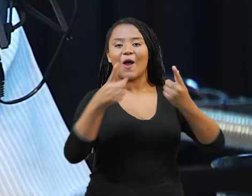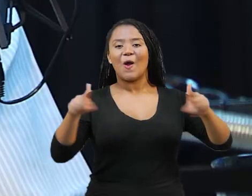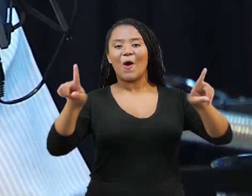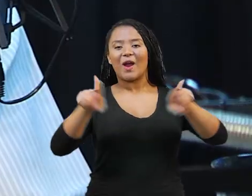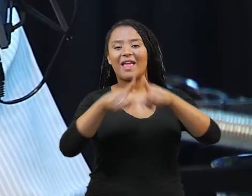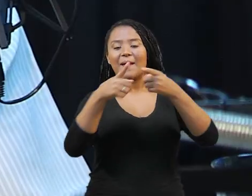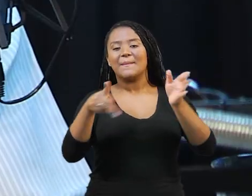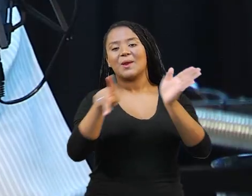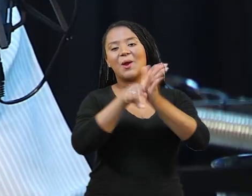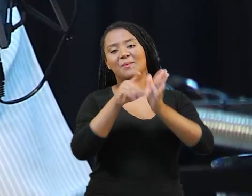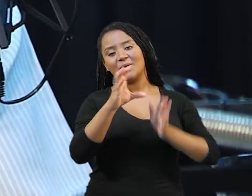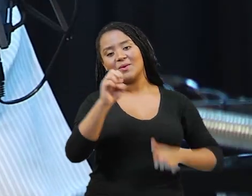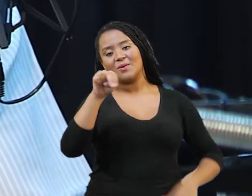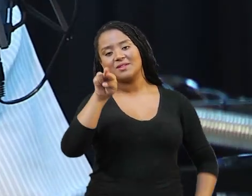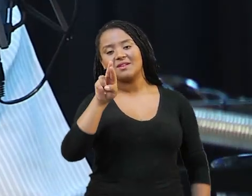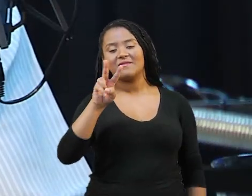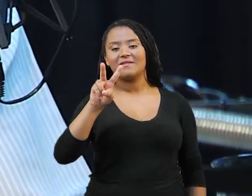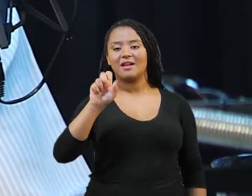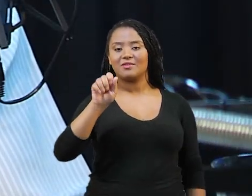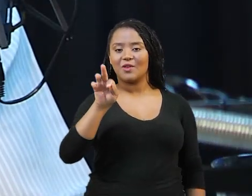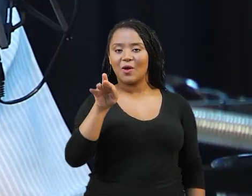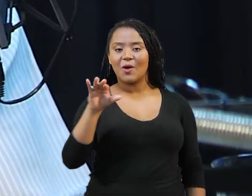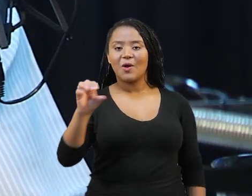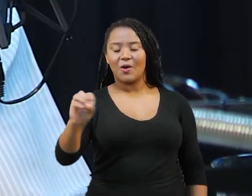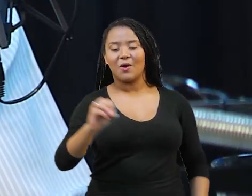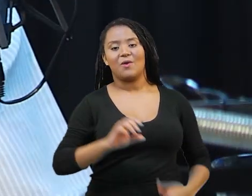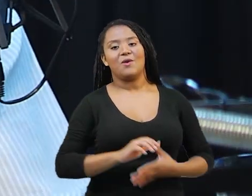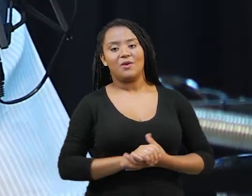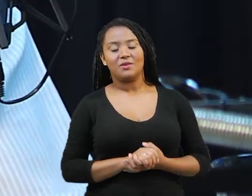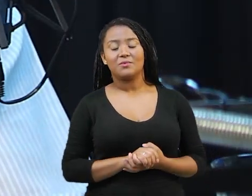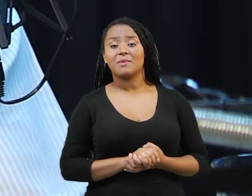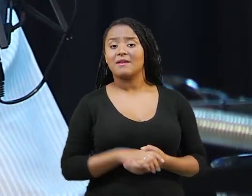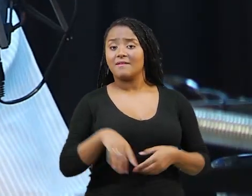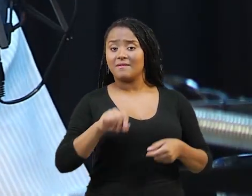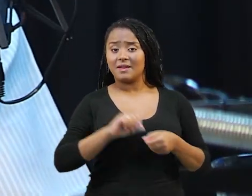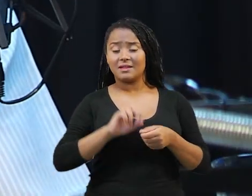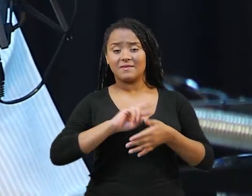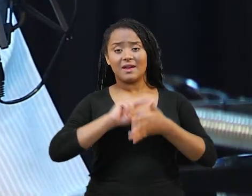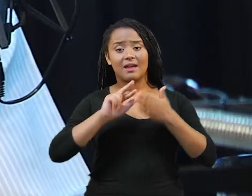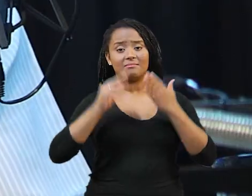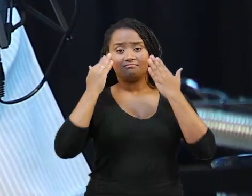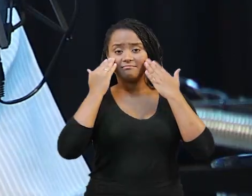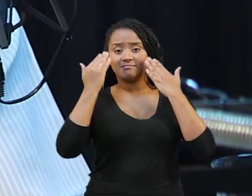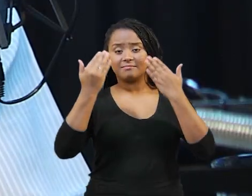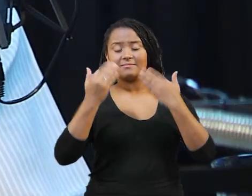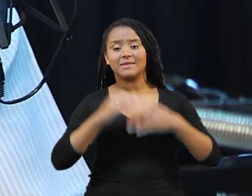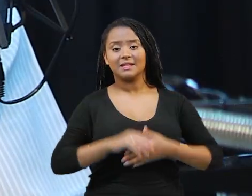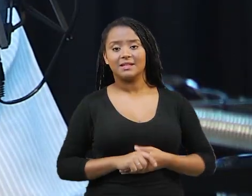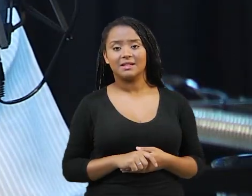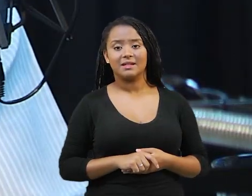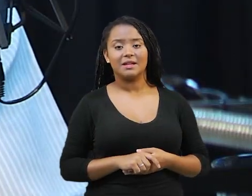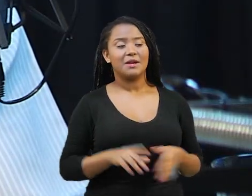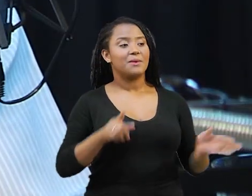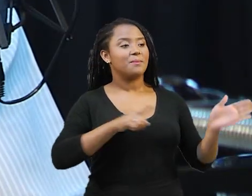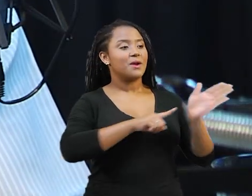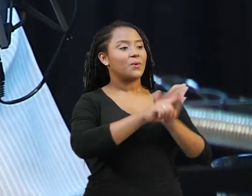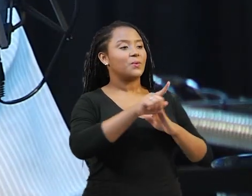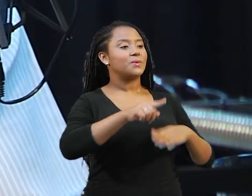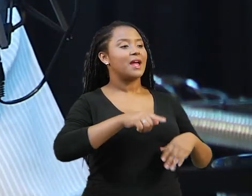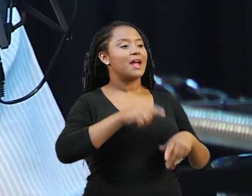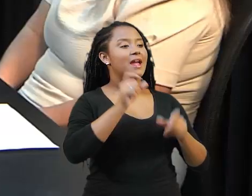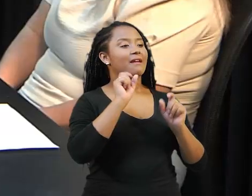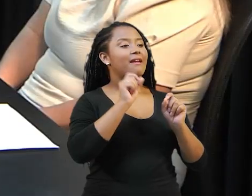do conservatório. Fizemos muitas apresentações. Eu cheguei a ser o espala da orquestra, né? Por um tempo. Quem que era o maestro?